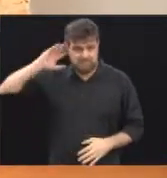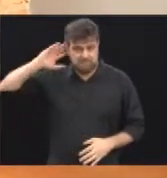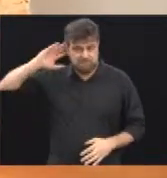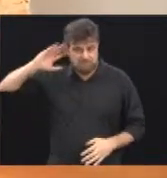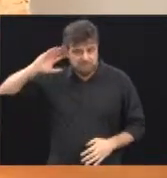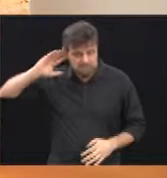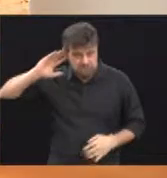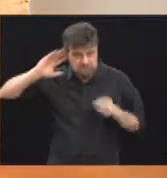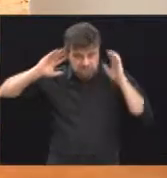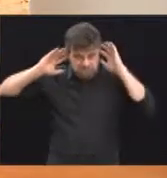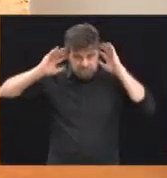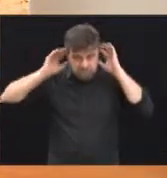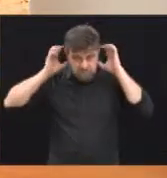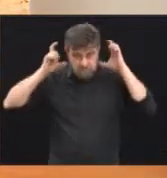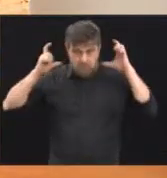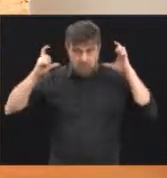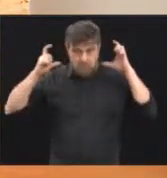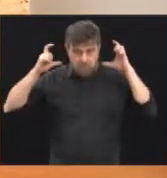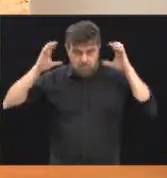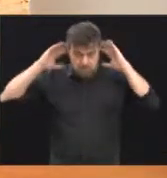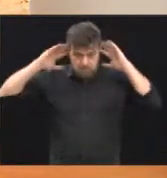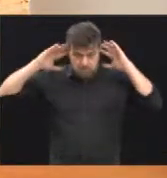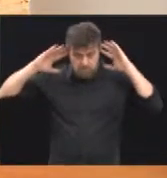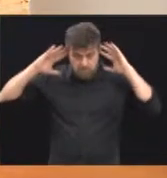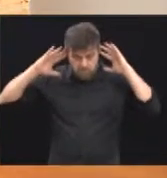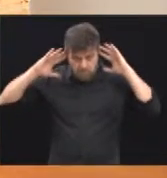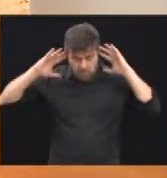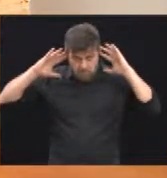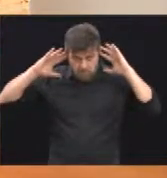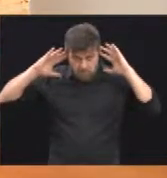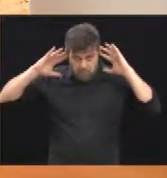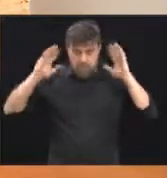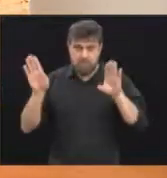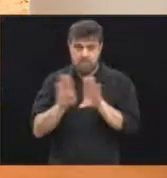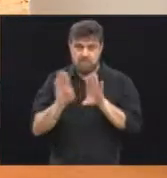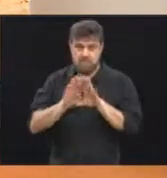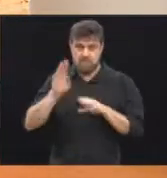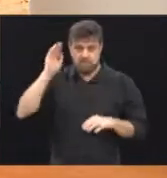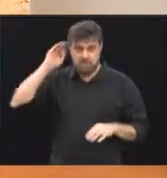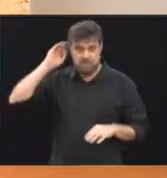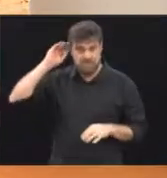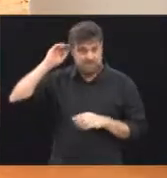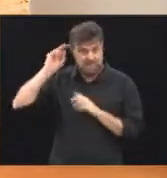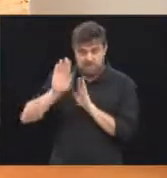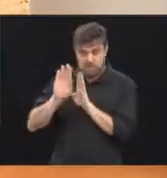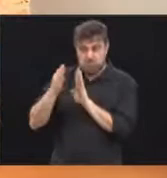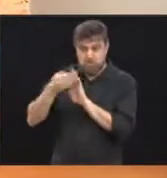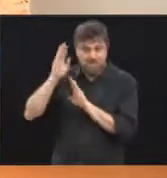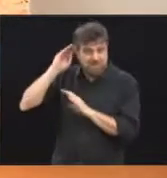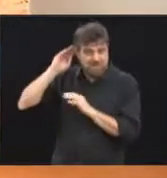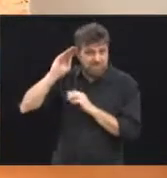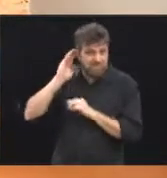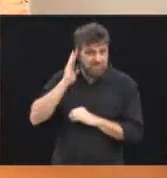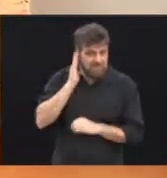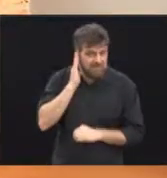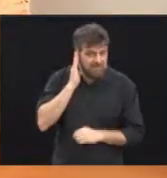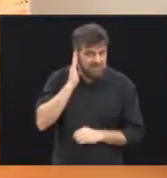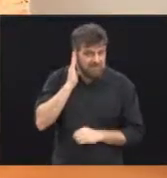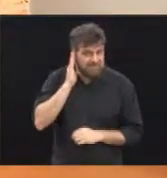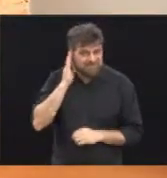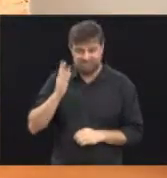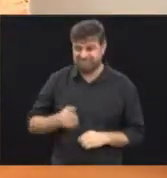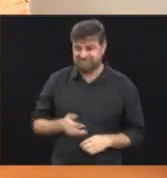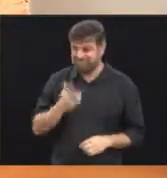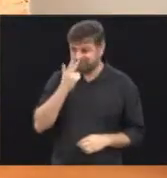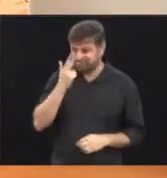concha, que ela é um afastamento da orelha, e a orelha dobrando para frente, que é um apagamento da